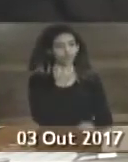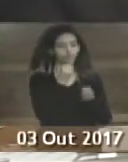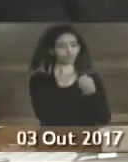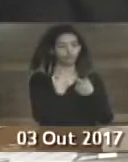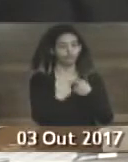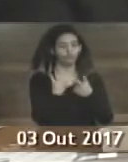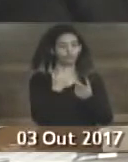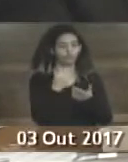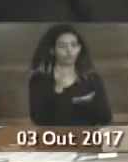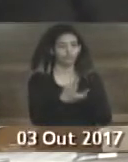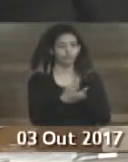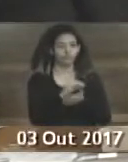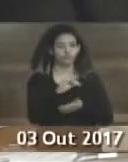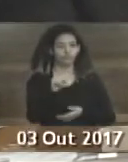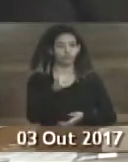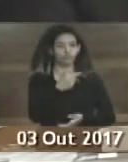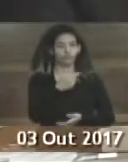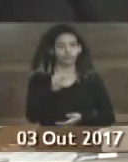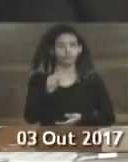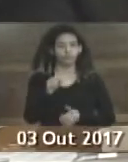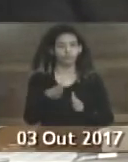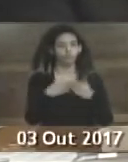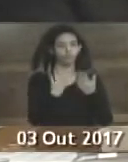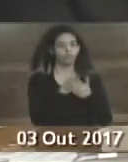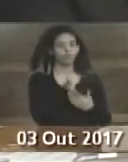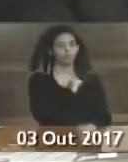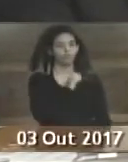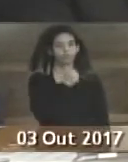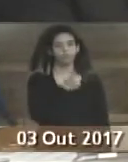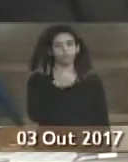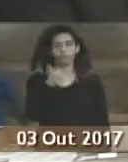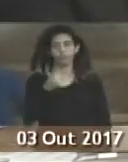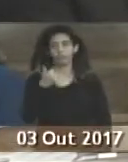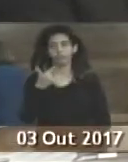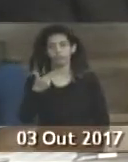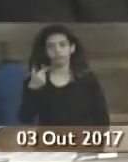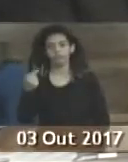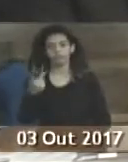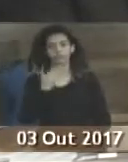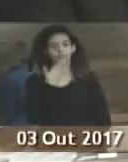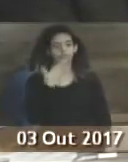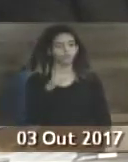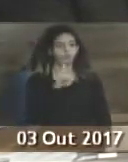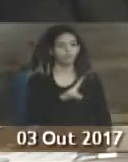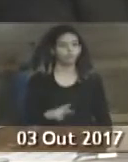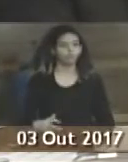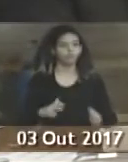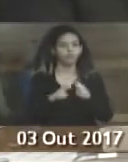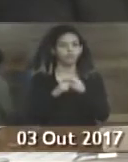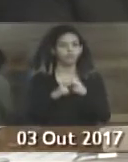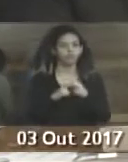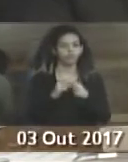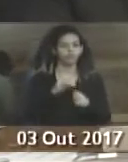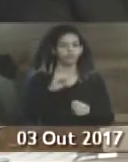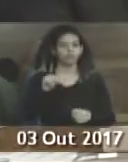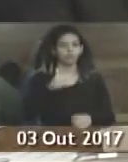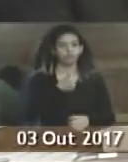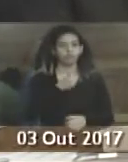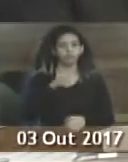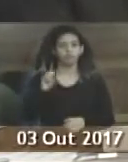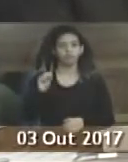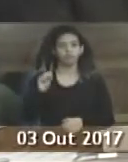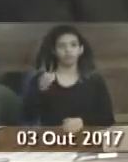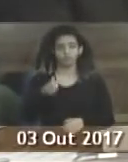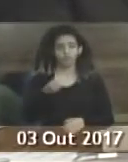28. Requerimento número 1127/17, solicitando a mesa seja liberado o uso do plenário Benedito Adelino no dia 16 de